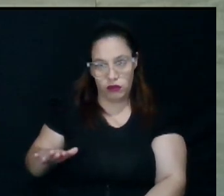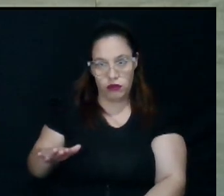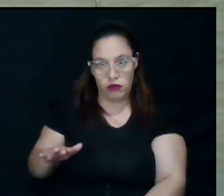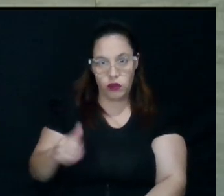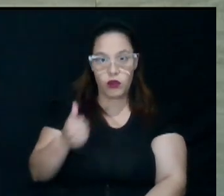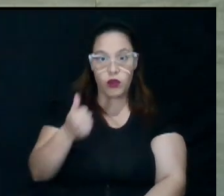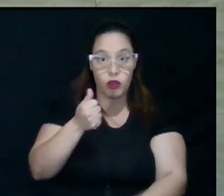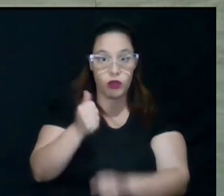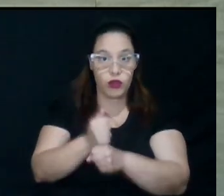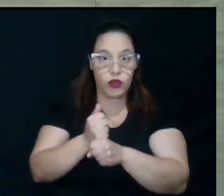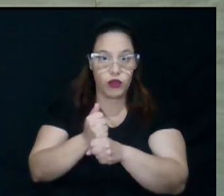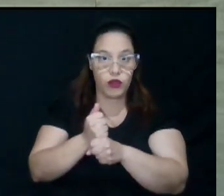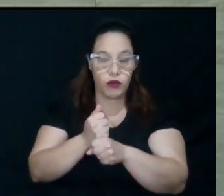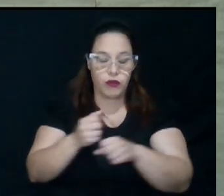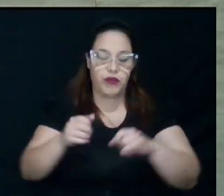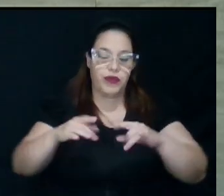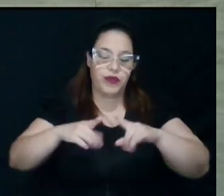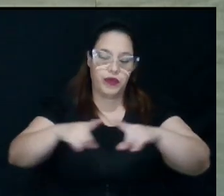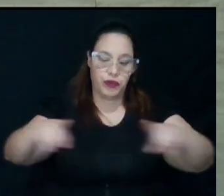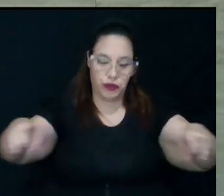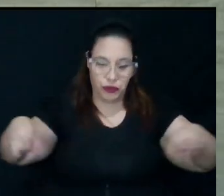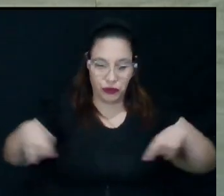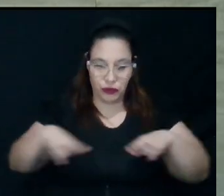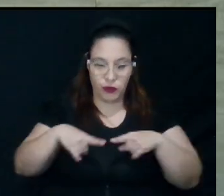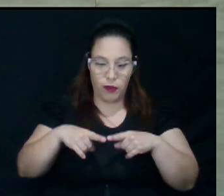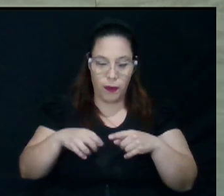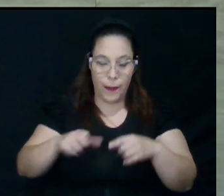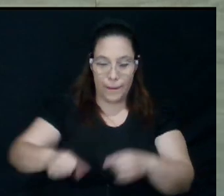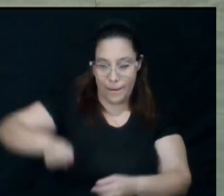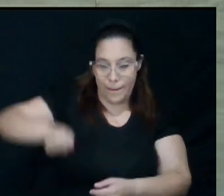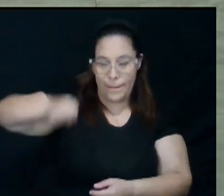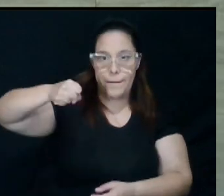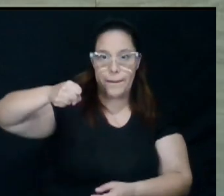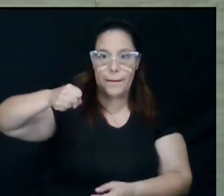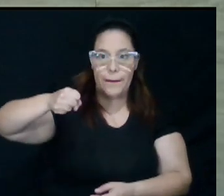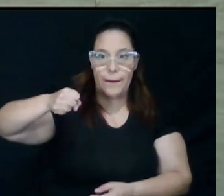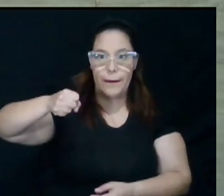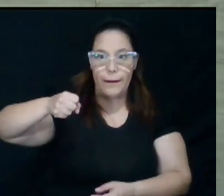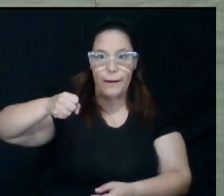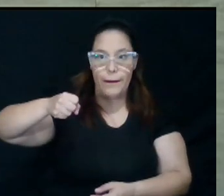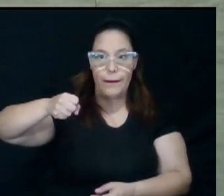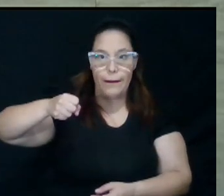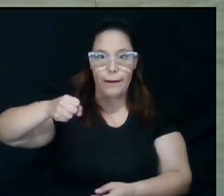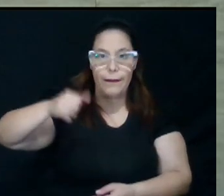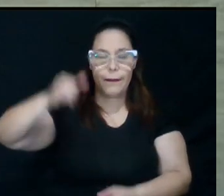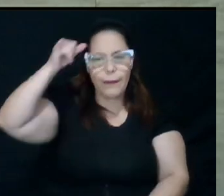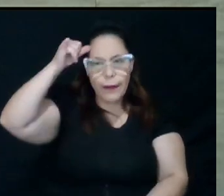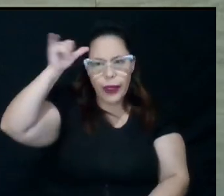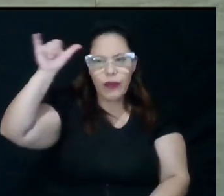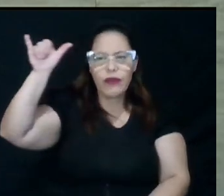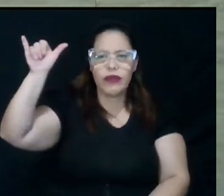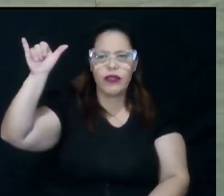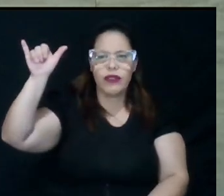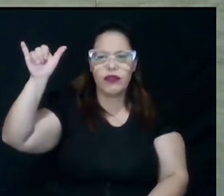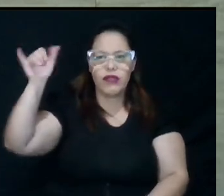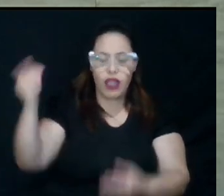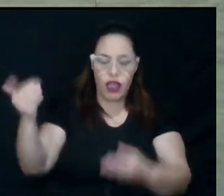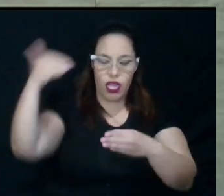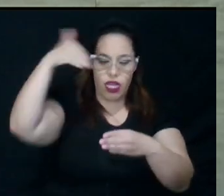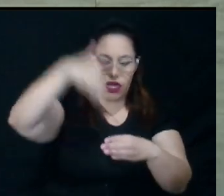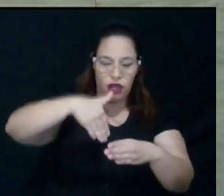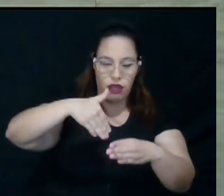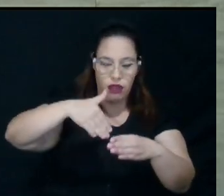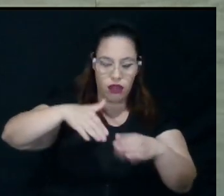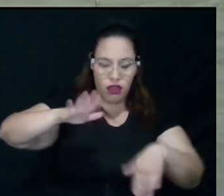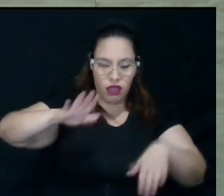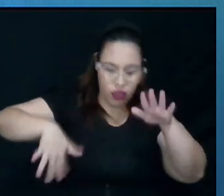e os baldes, porque isso pode acontecer um incidente. A criança pode entrar na banheira e também